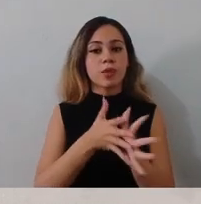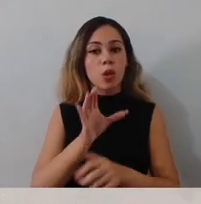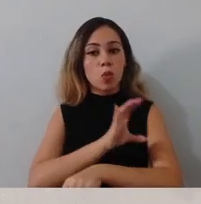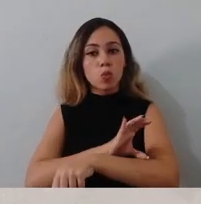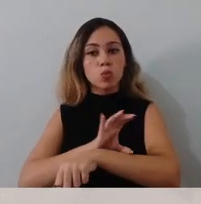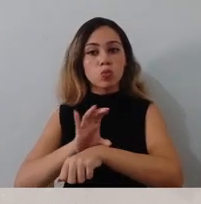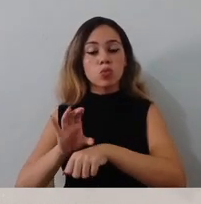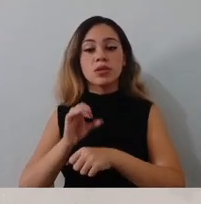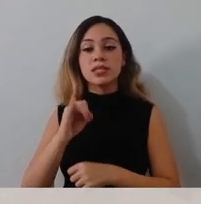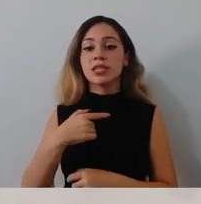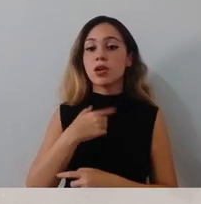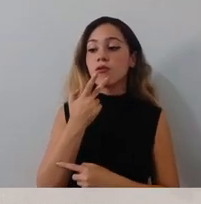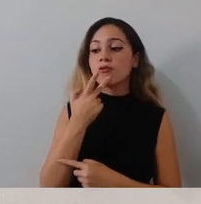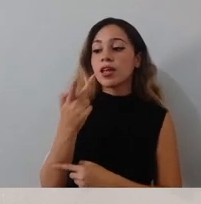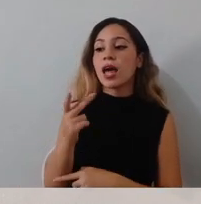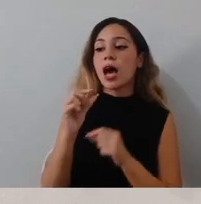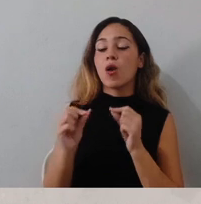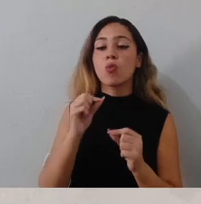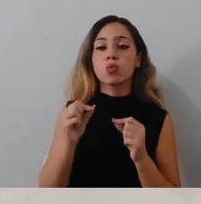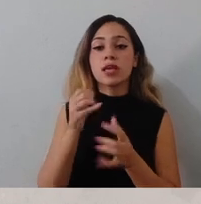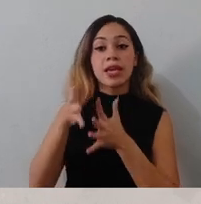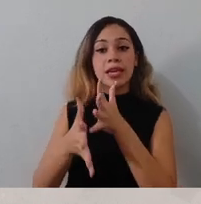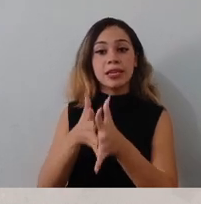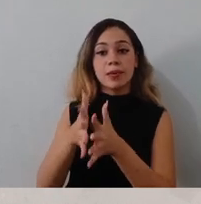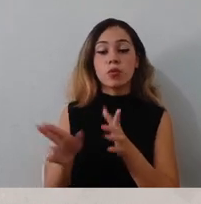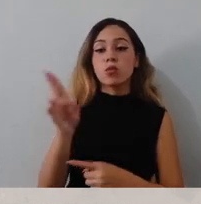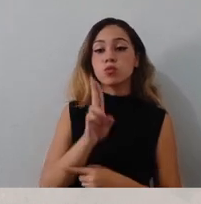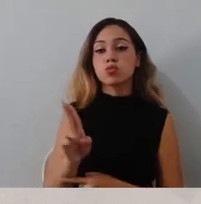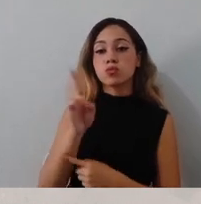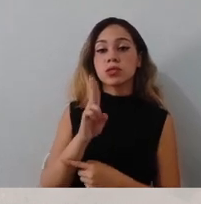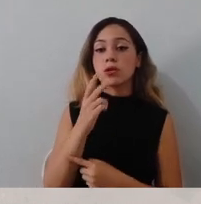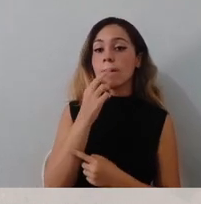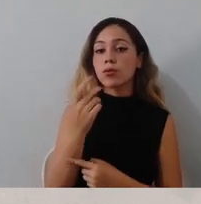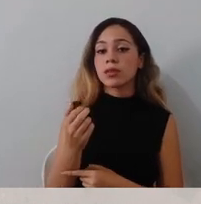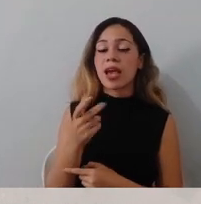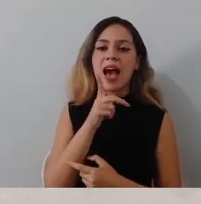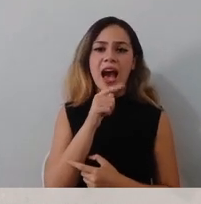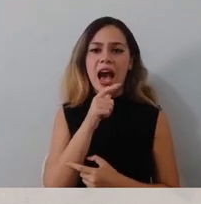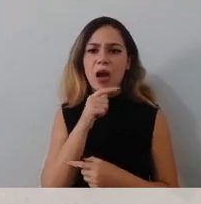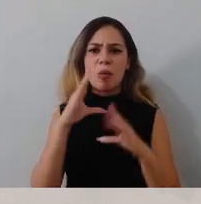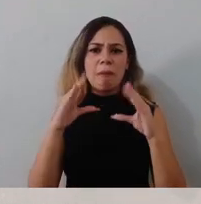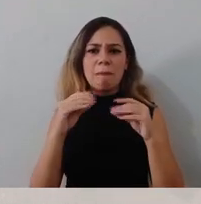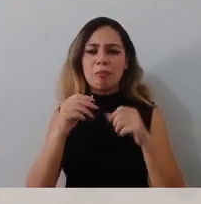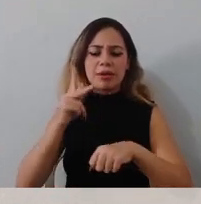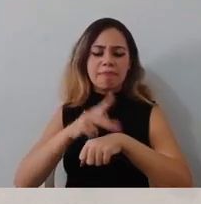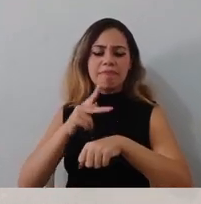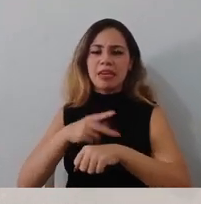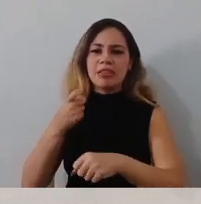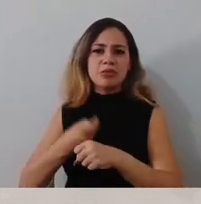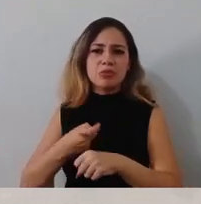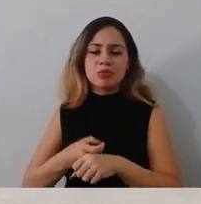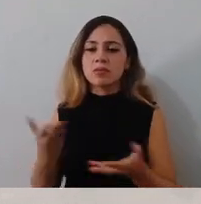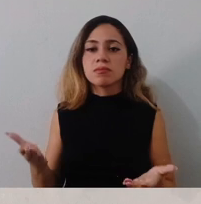perpassa pela cultura, se eu falar para um surdo em Libras, usando a estrutura do português, água mole,